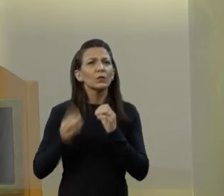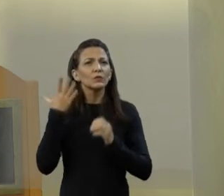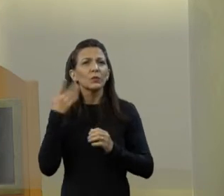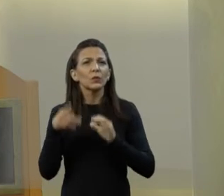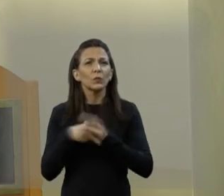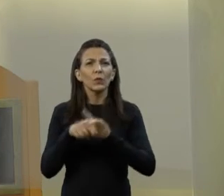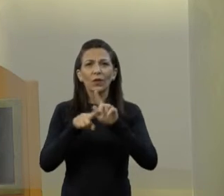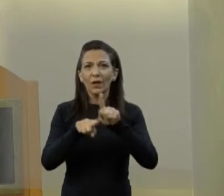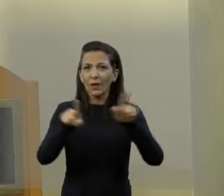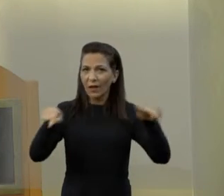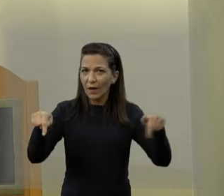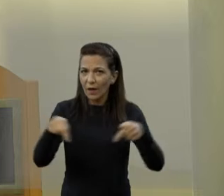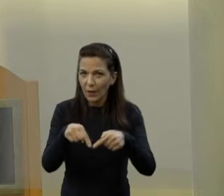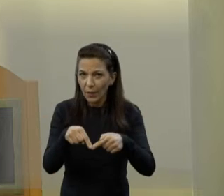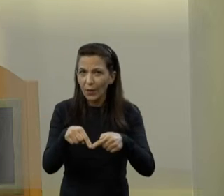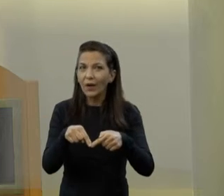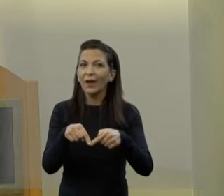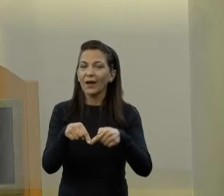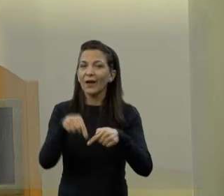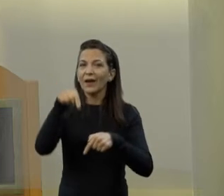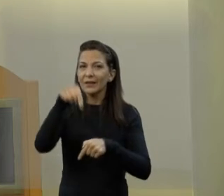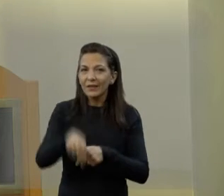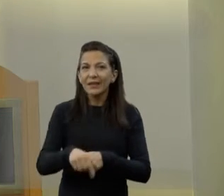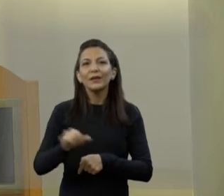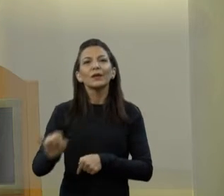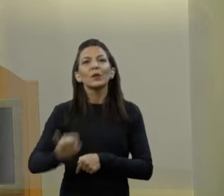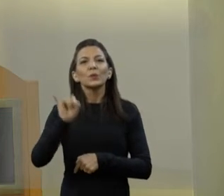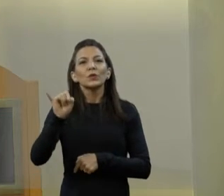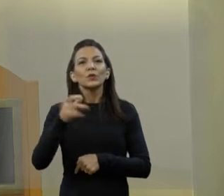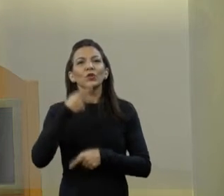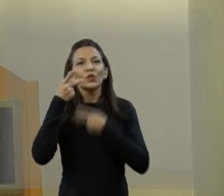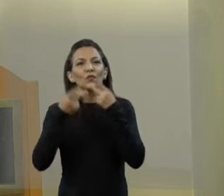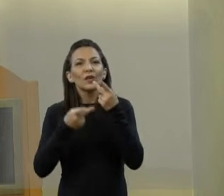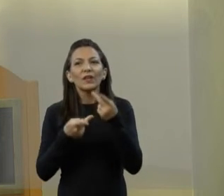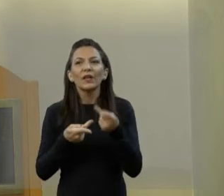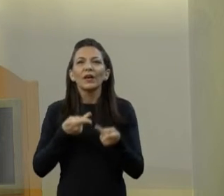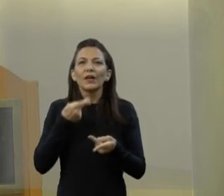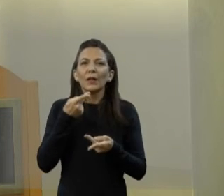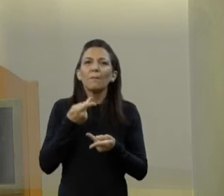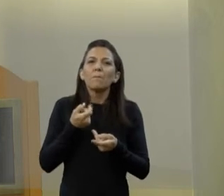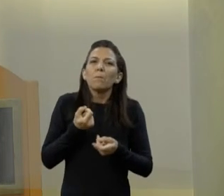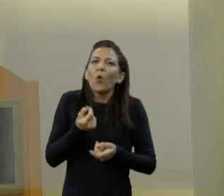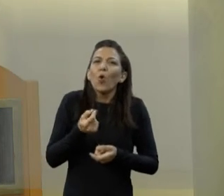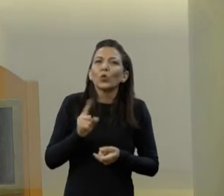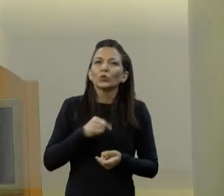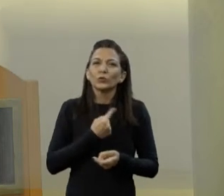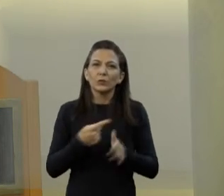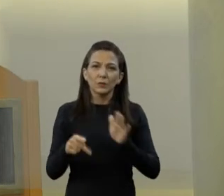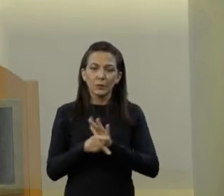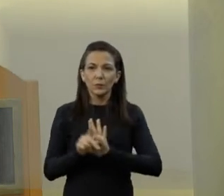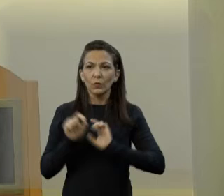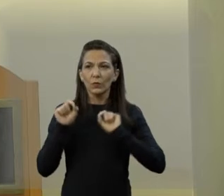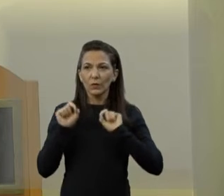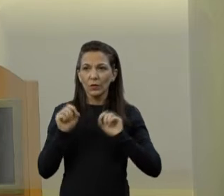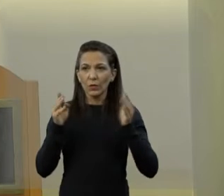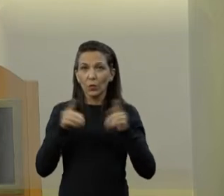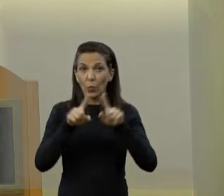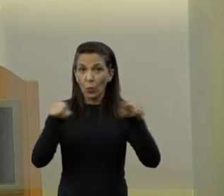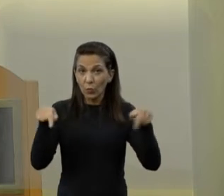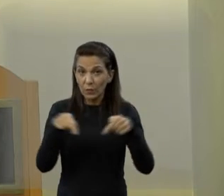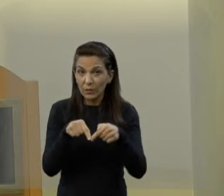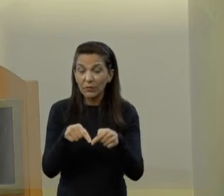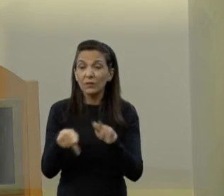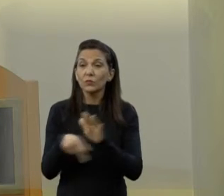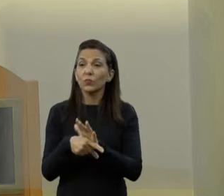do gabinete ex que é importante né você que sempre fala para gente a gente fala pouco da gente fala um pouco da